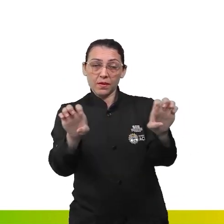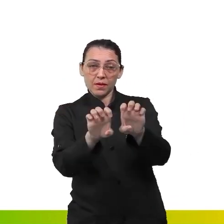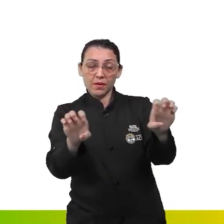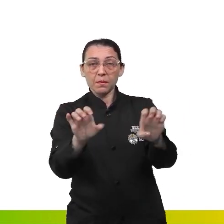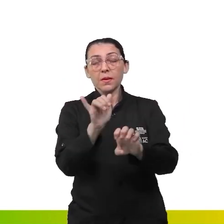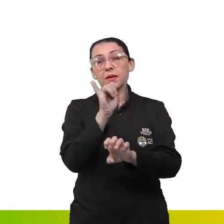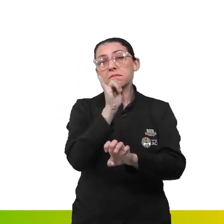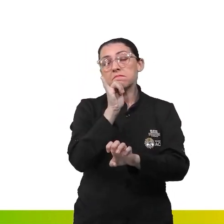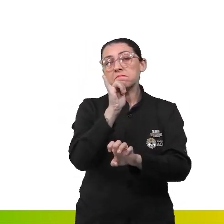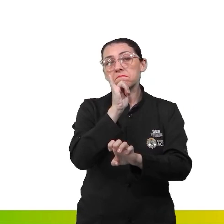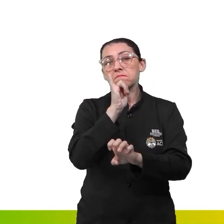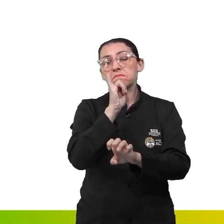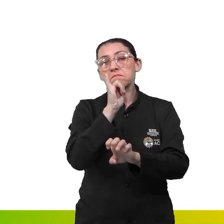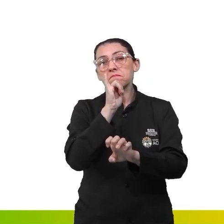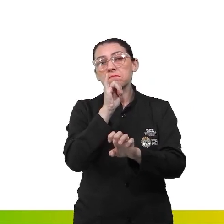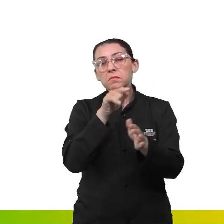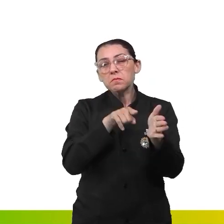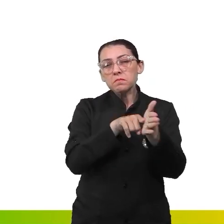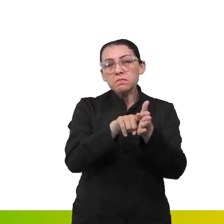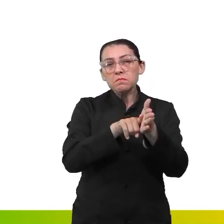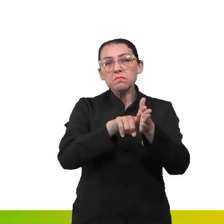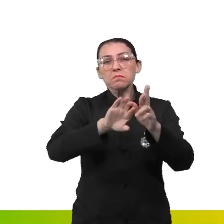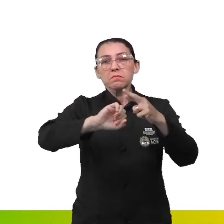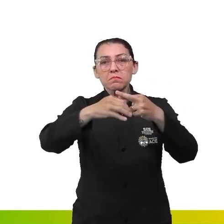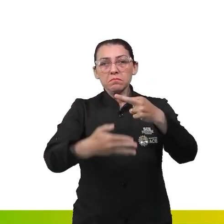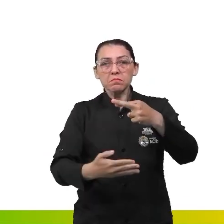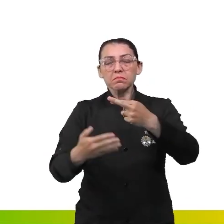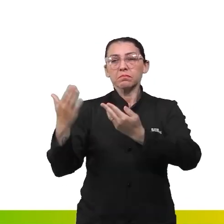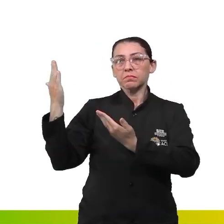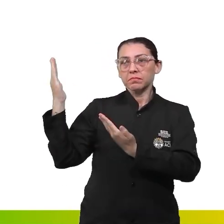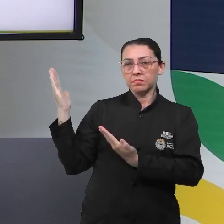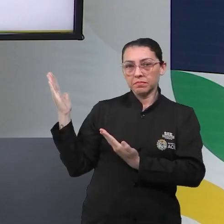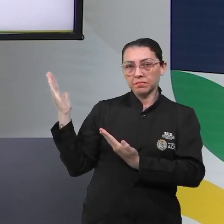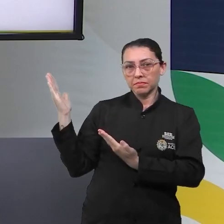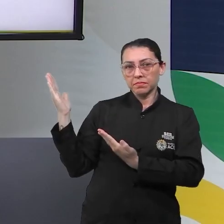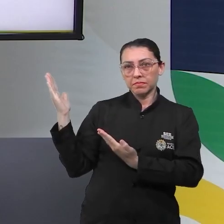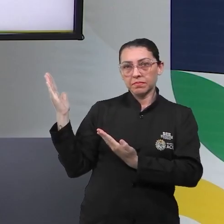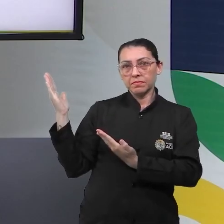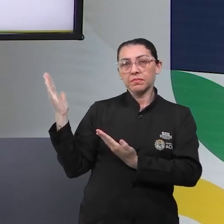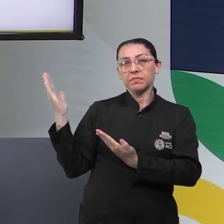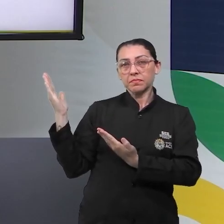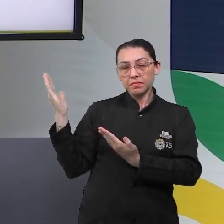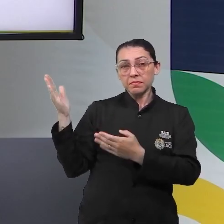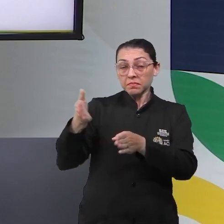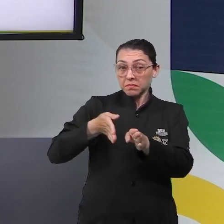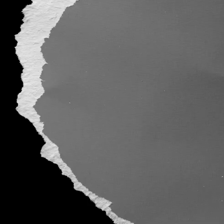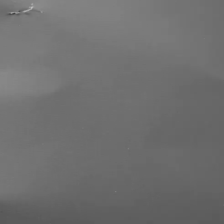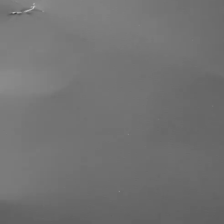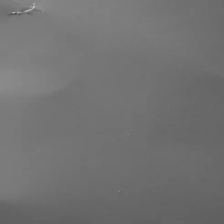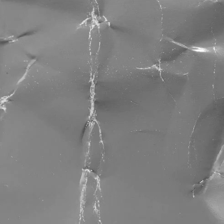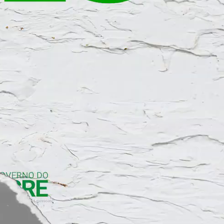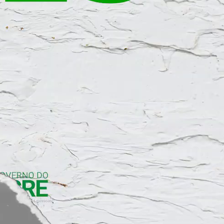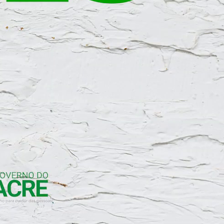por exemplo, eu recomendo que você consulte as nossas referências bibliográficas. Eu recomendo muito o portal da OBMEP.